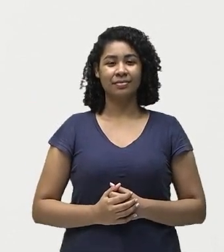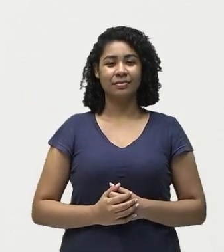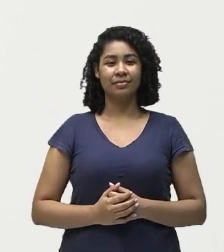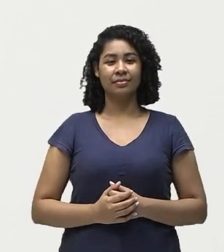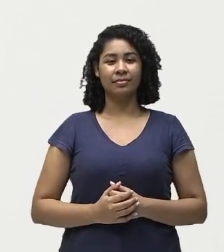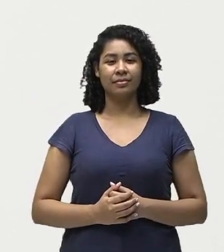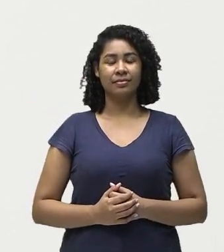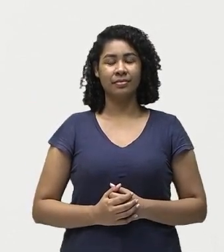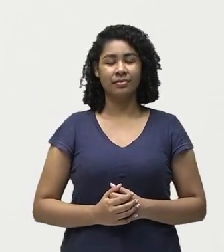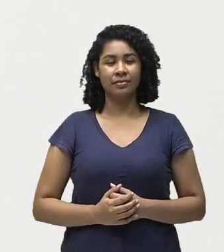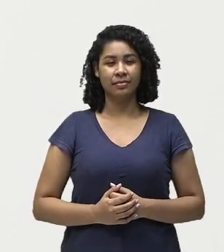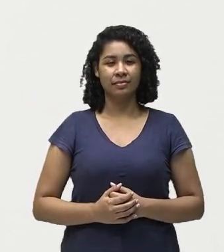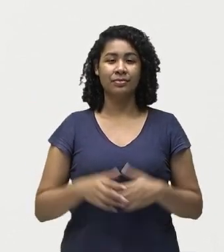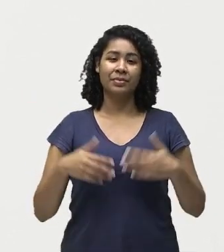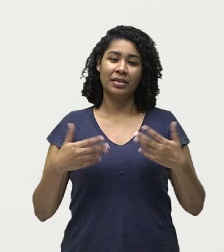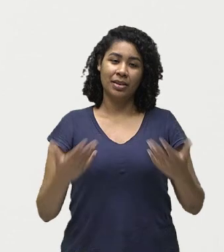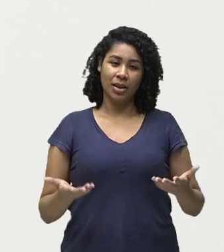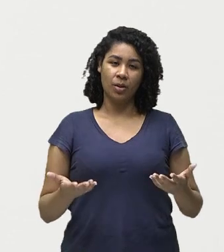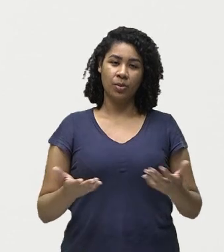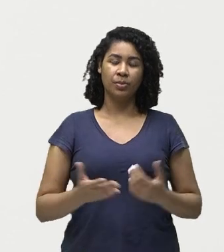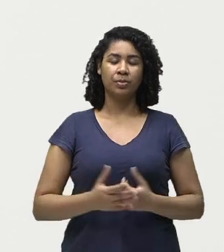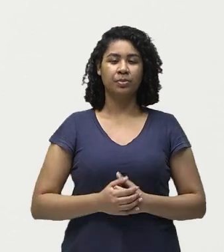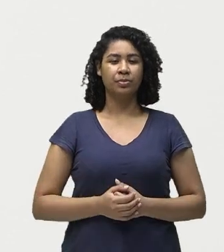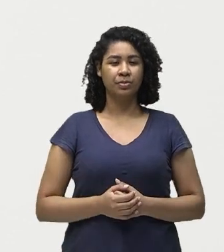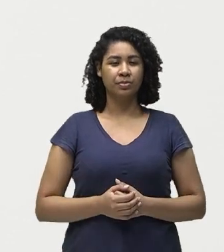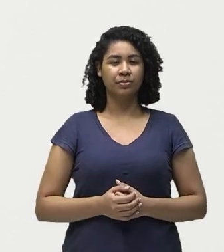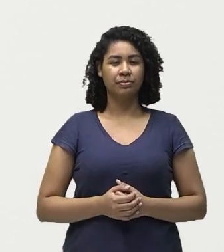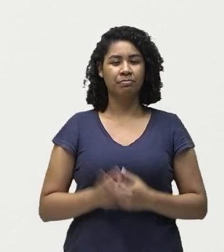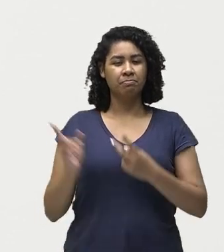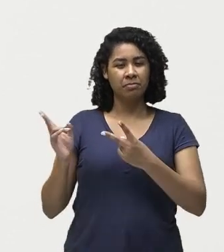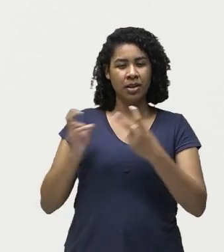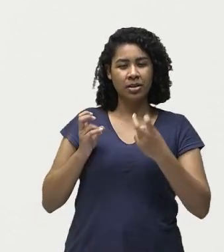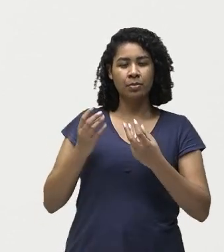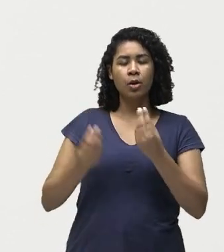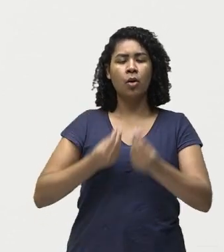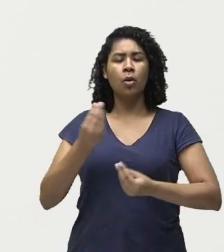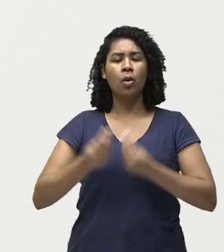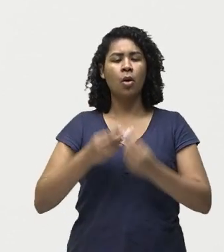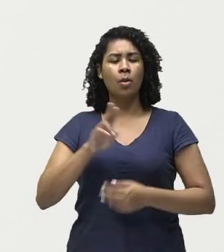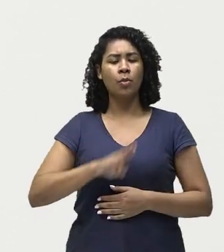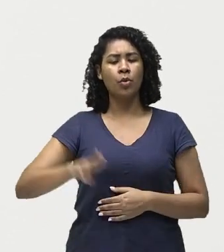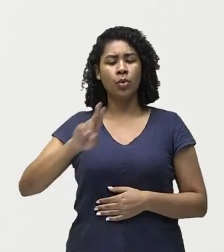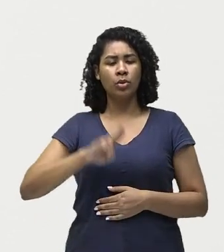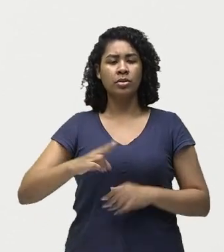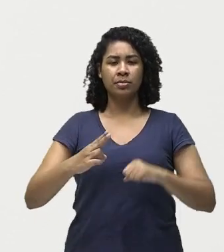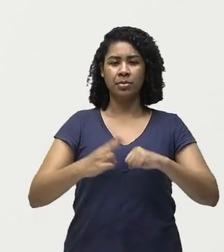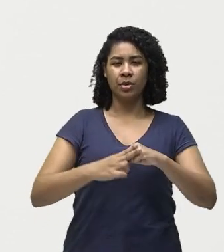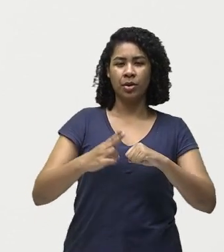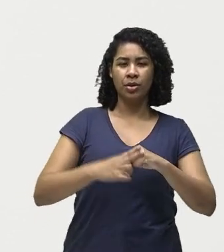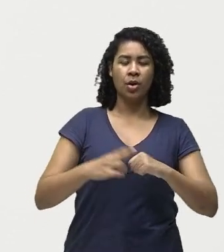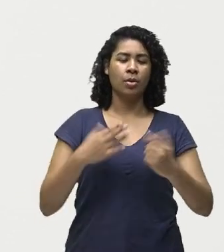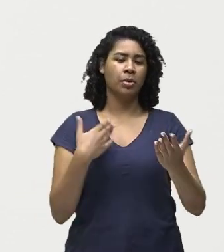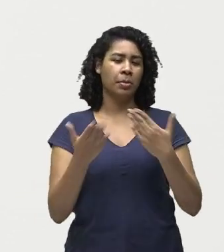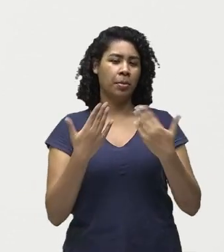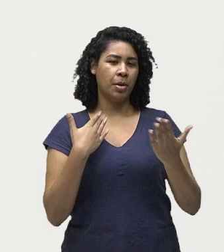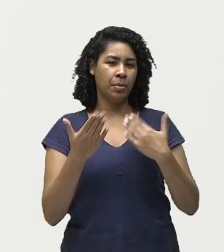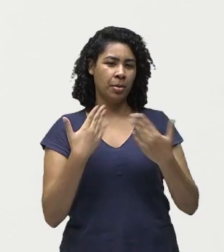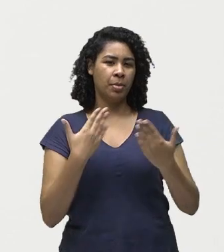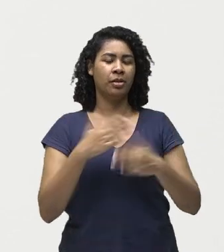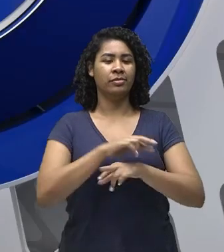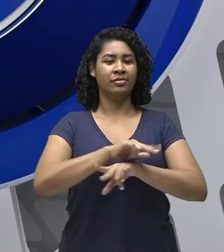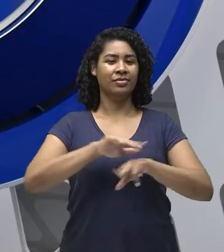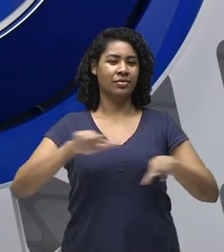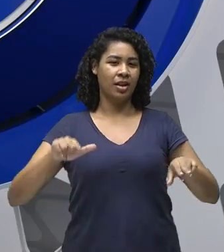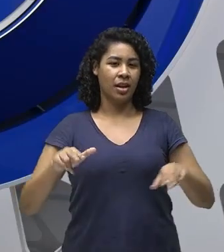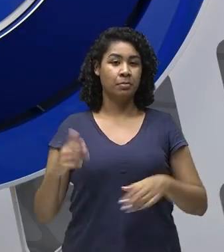Então, nós vimos aí o uso dos pronomes nos diálogos, né? Nesse caso,